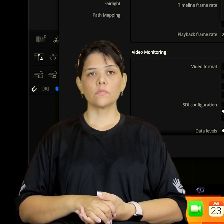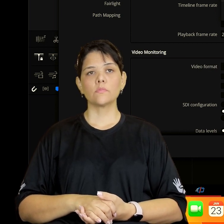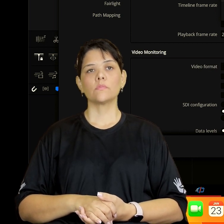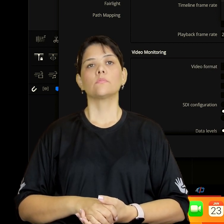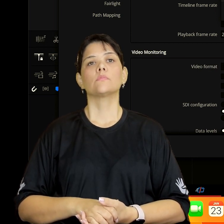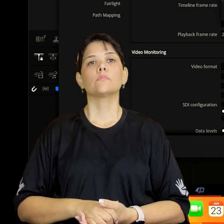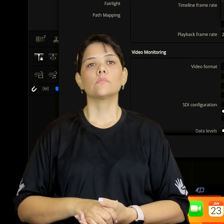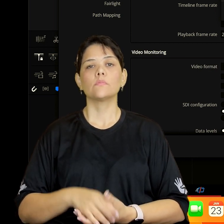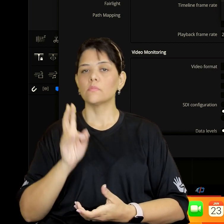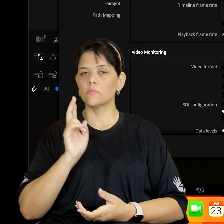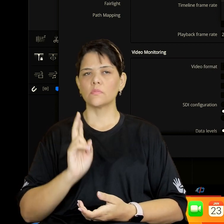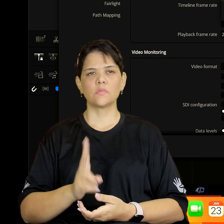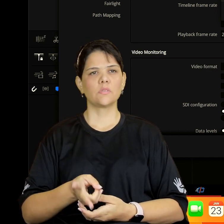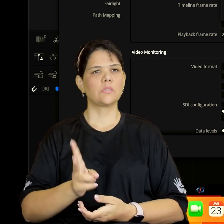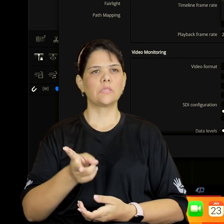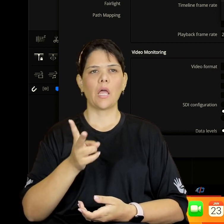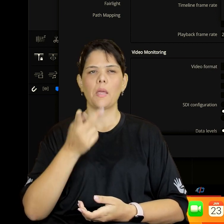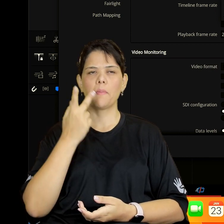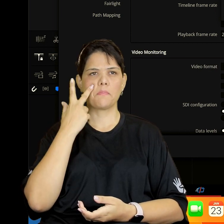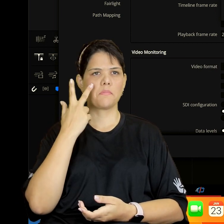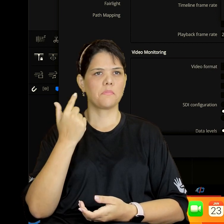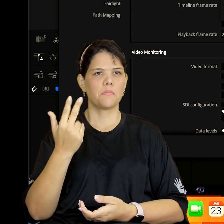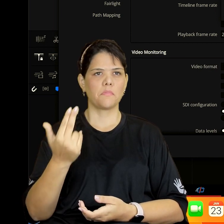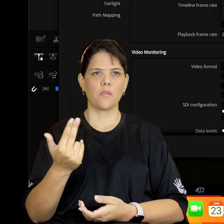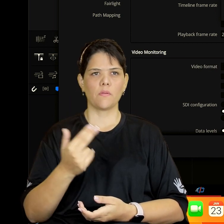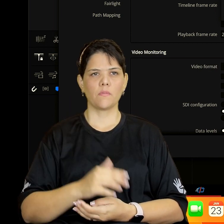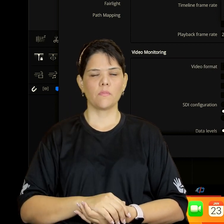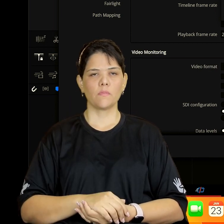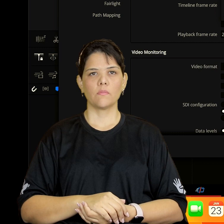Então, é sempre assim, essa questão de